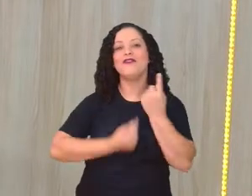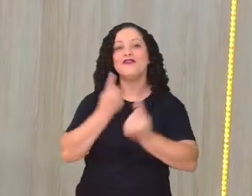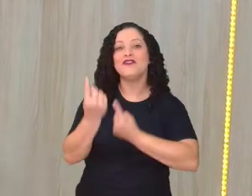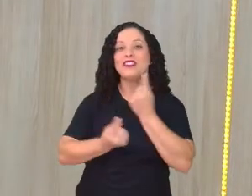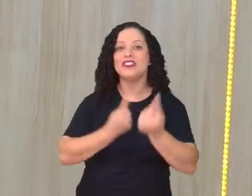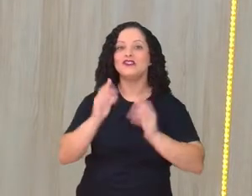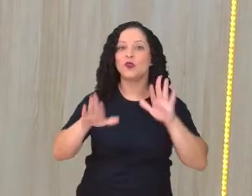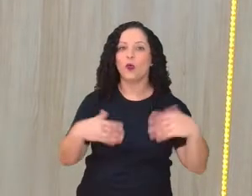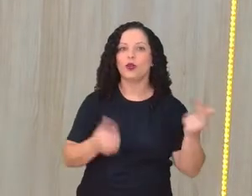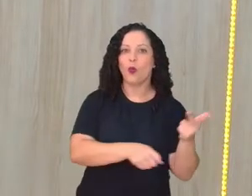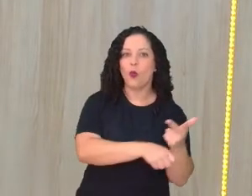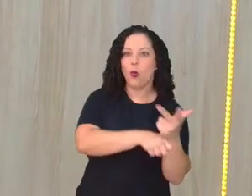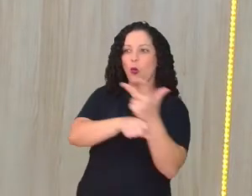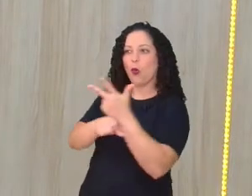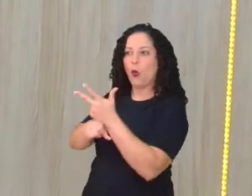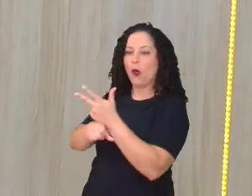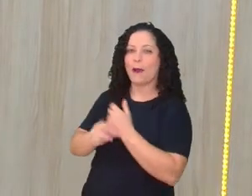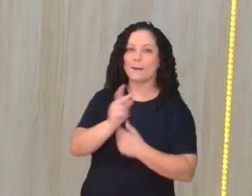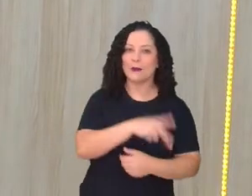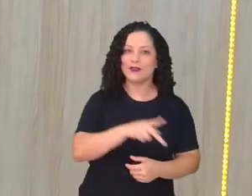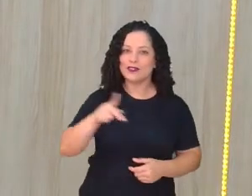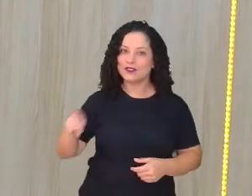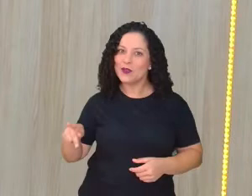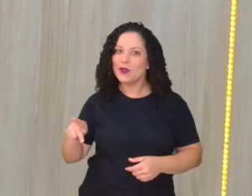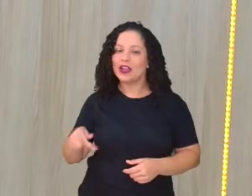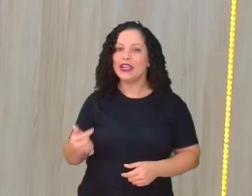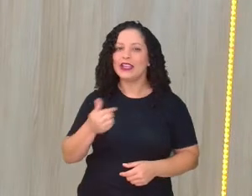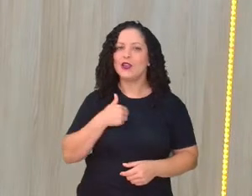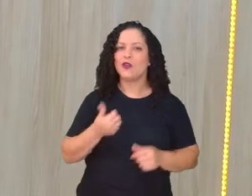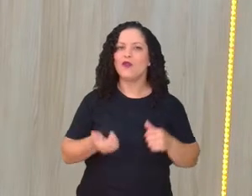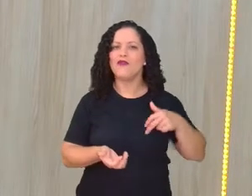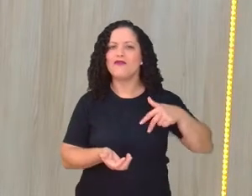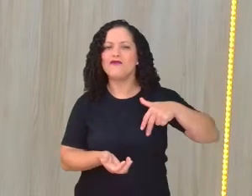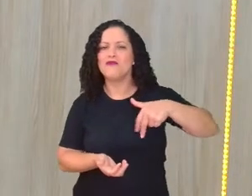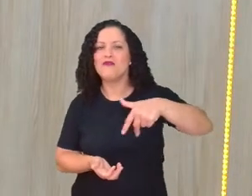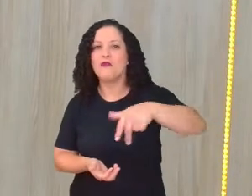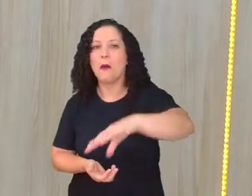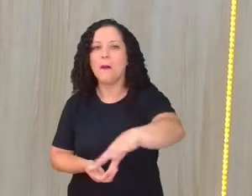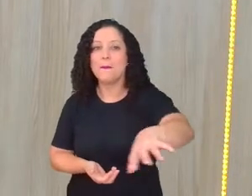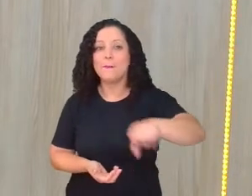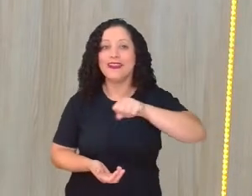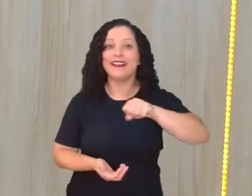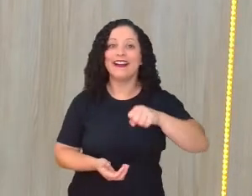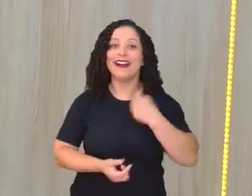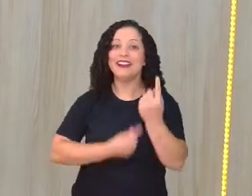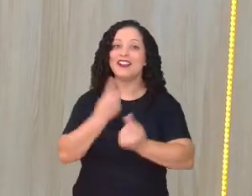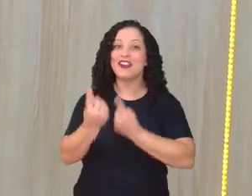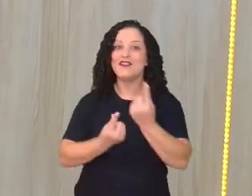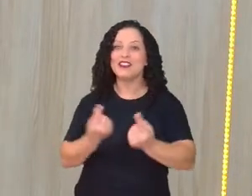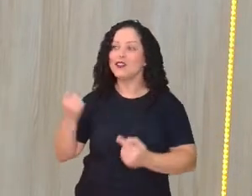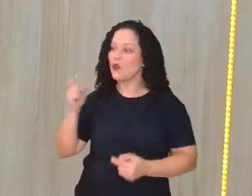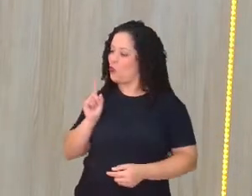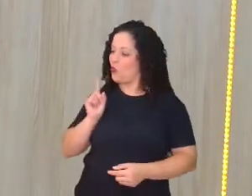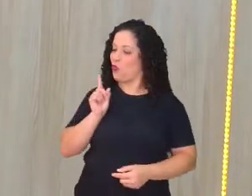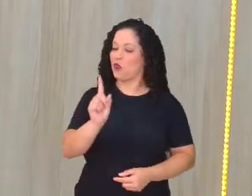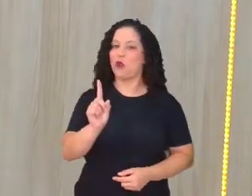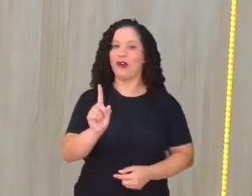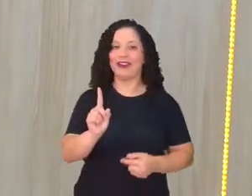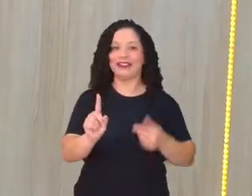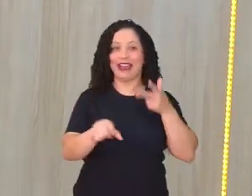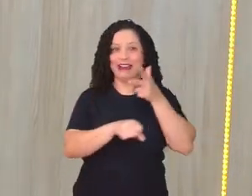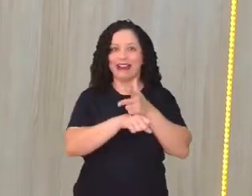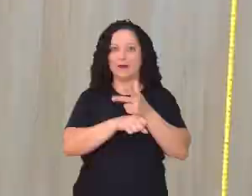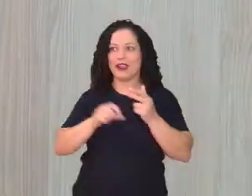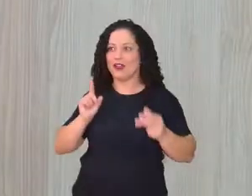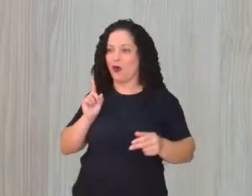Vanessa, às vezes eu gosto de ir até mais na frente para pegar alguma coisa e termino passando na frente da câmera. Ó